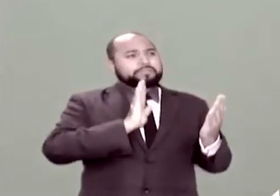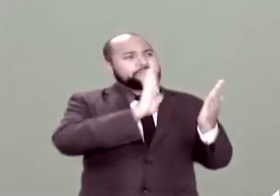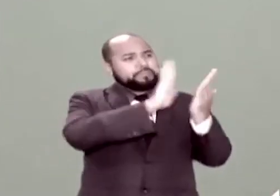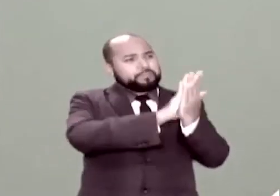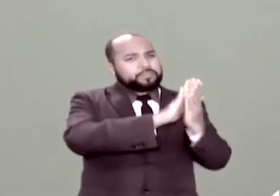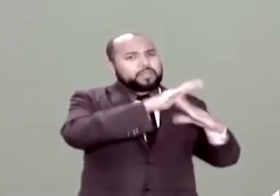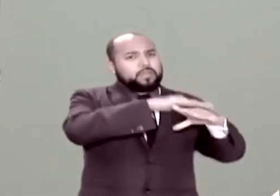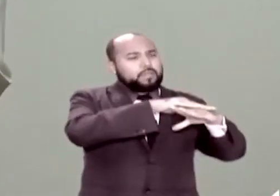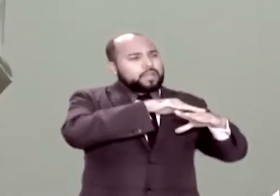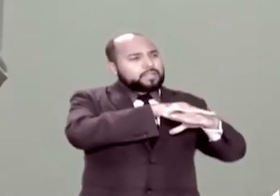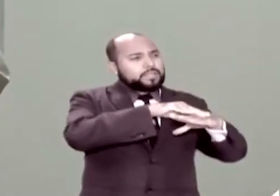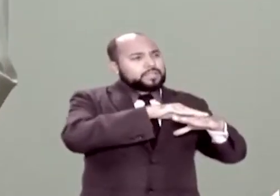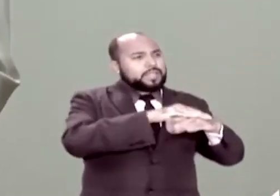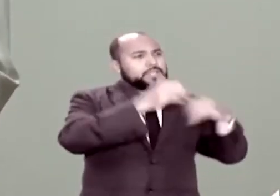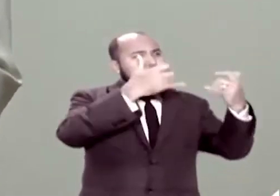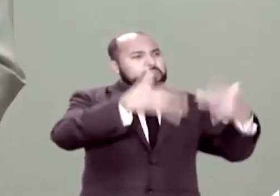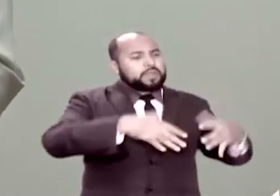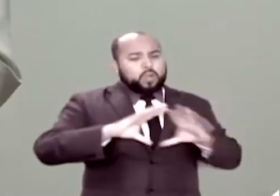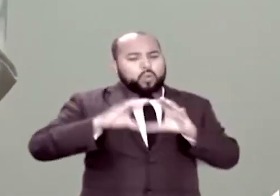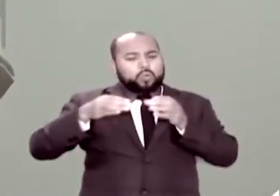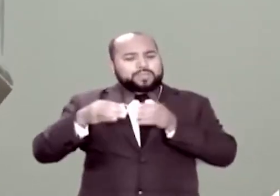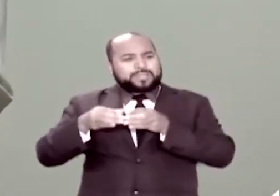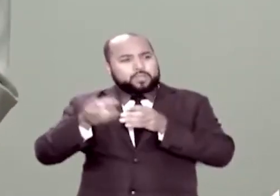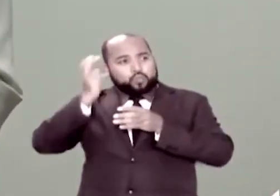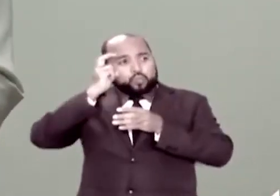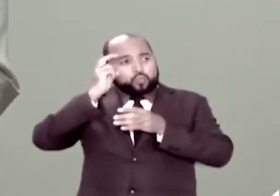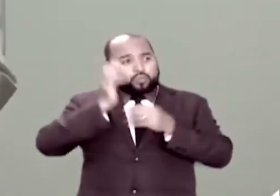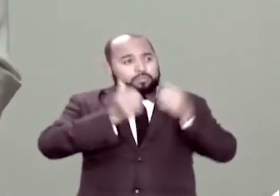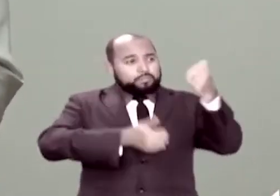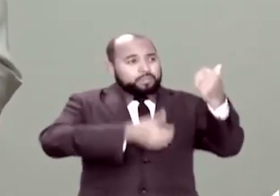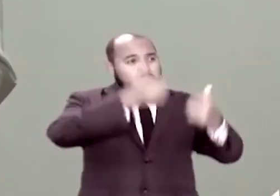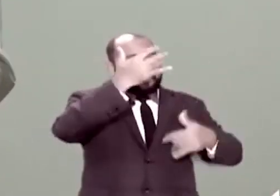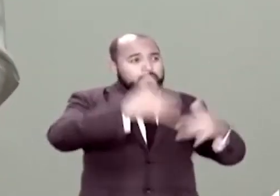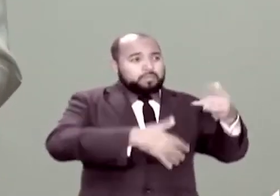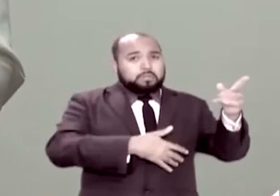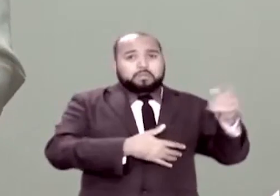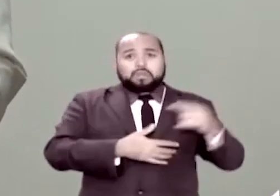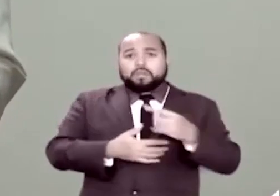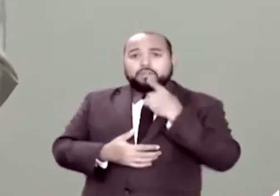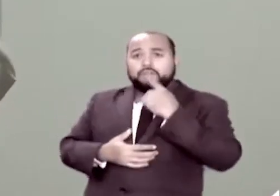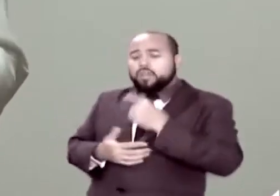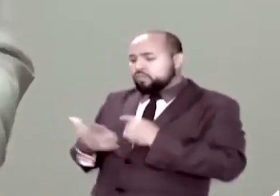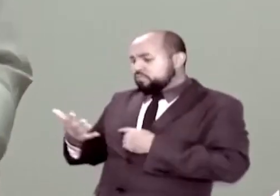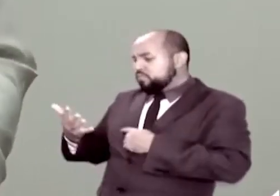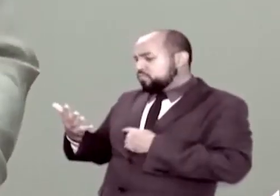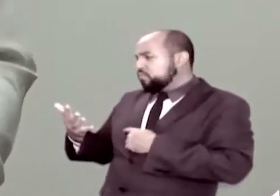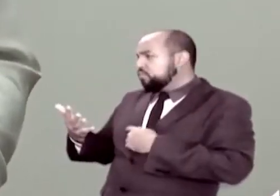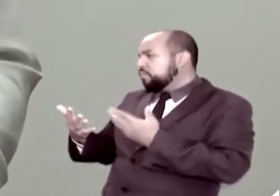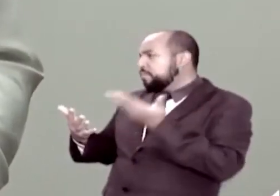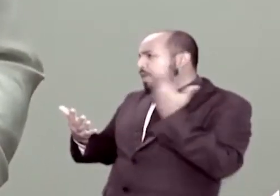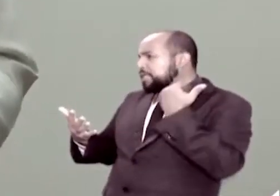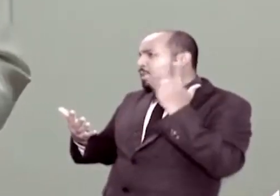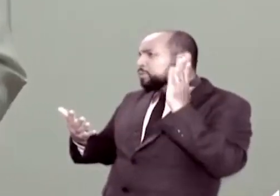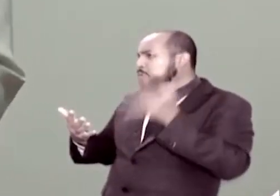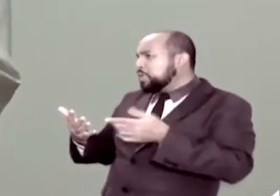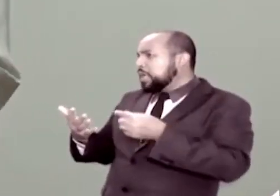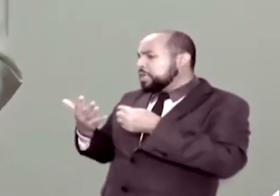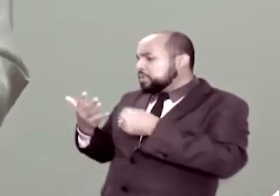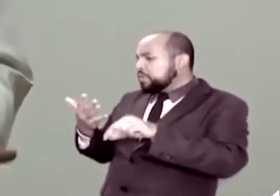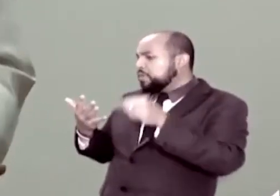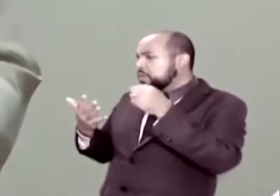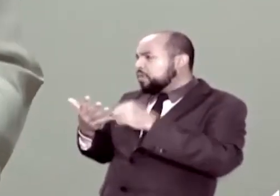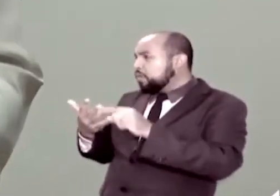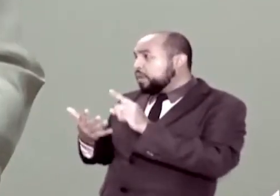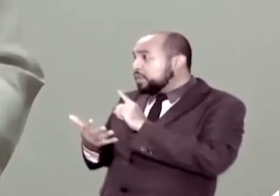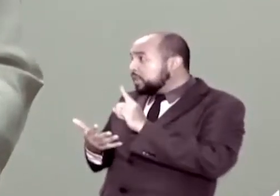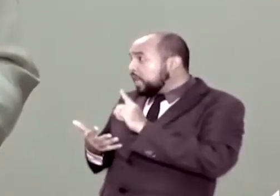do Conselho e fiquei muito Surpresa porque muitos pontos apresentados o prefeito achou que já tinham sido ouvidos mas ele